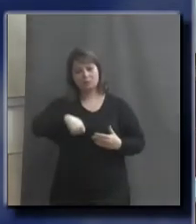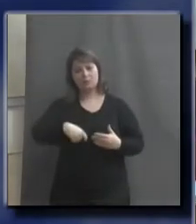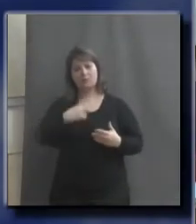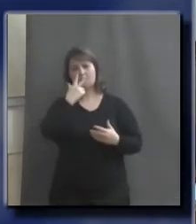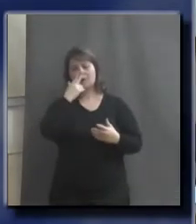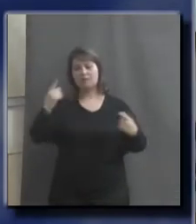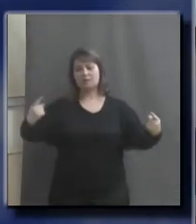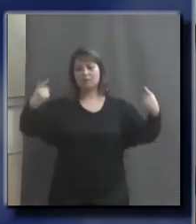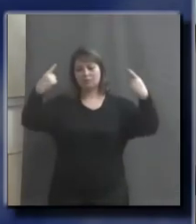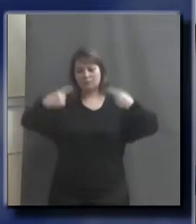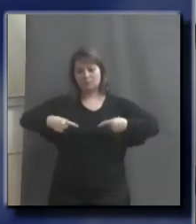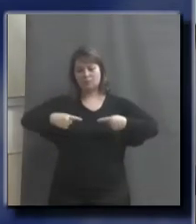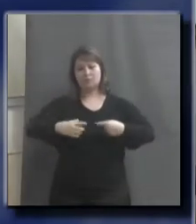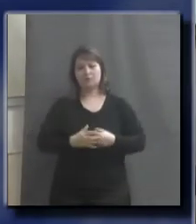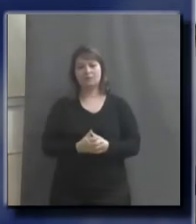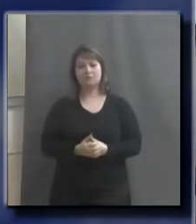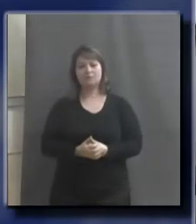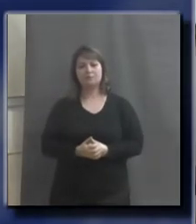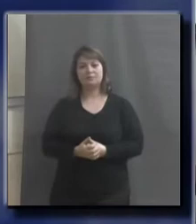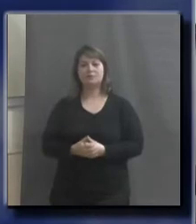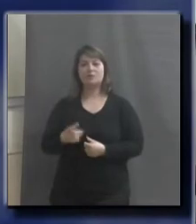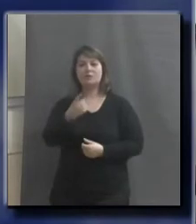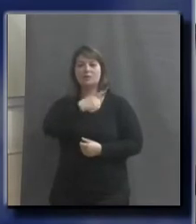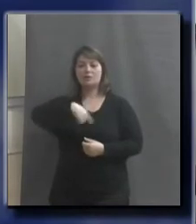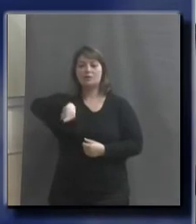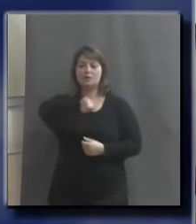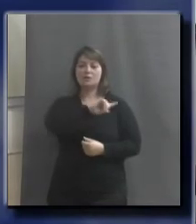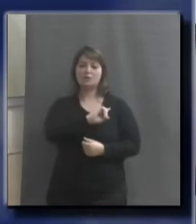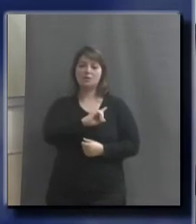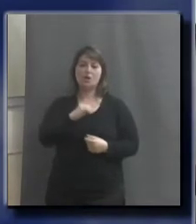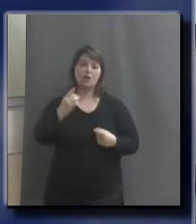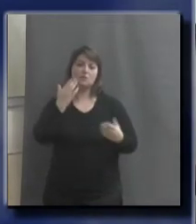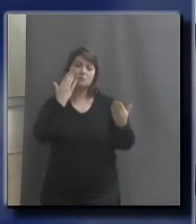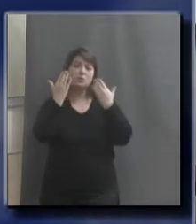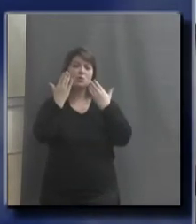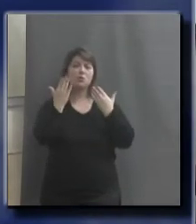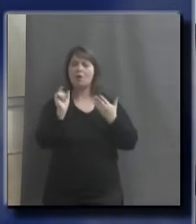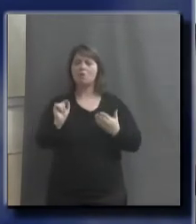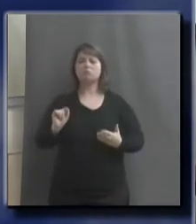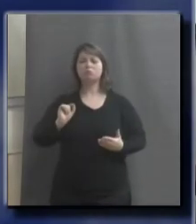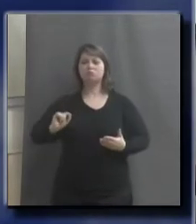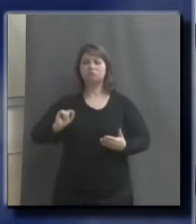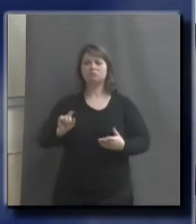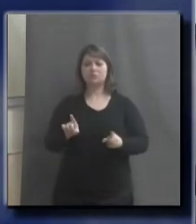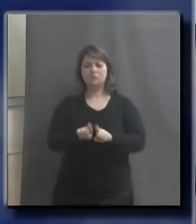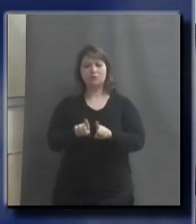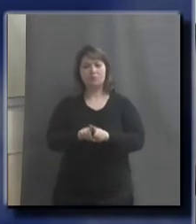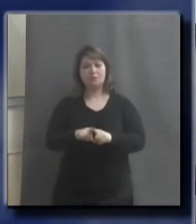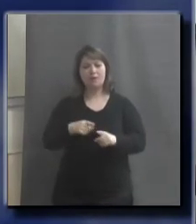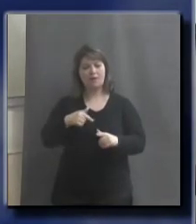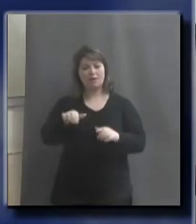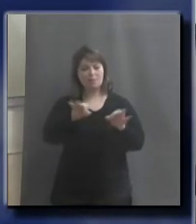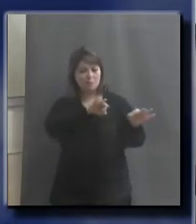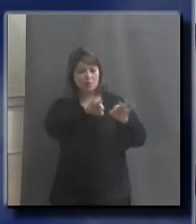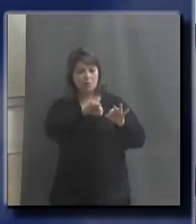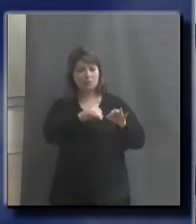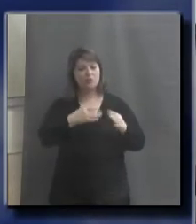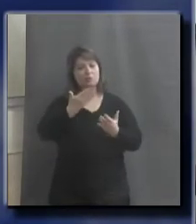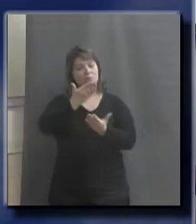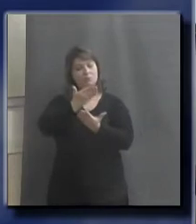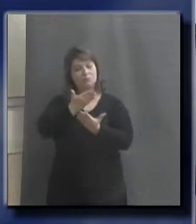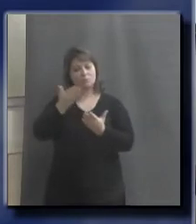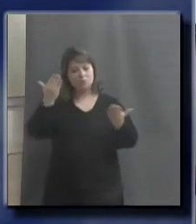disputa também, né? E aí, qual é essa psicologia que a gente pretende, qual é esse projeto de psicologia que a gente pretende